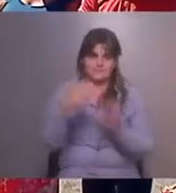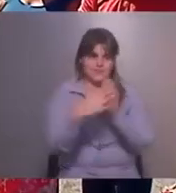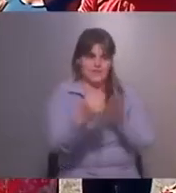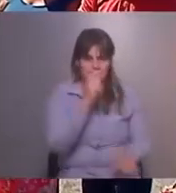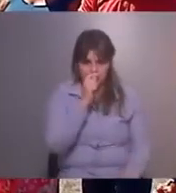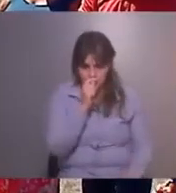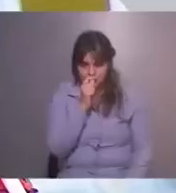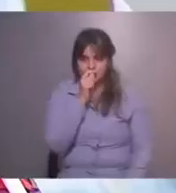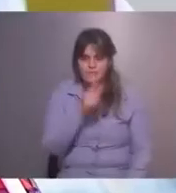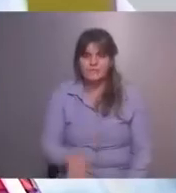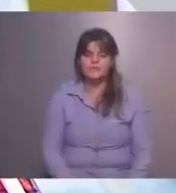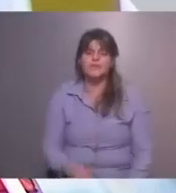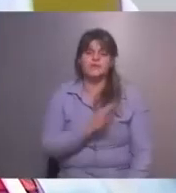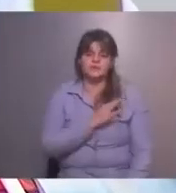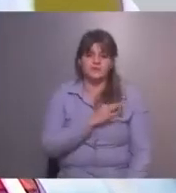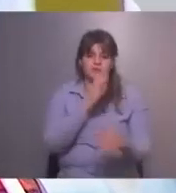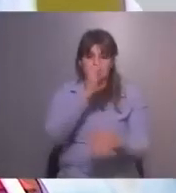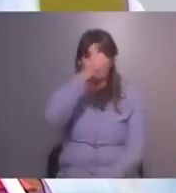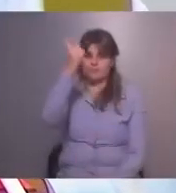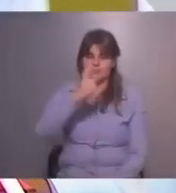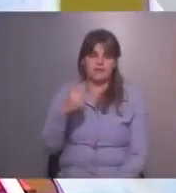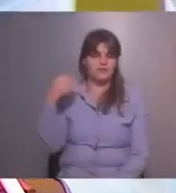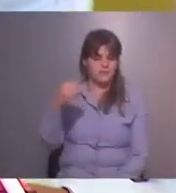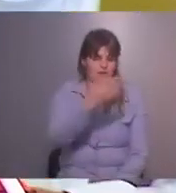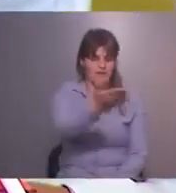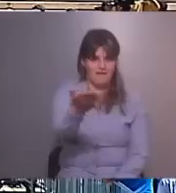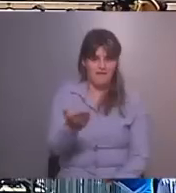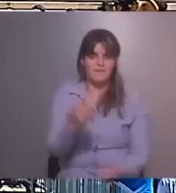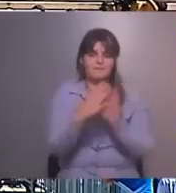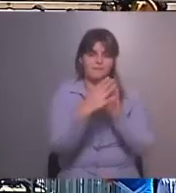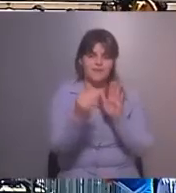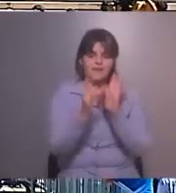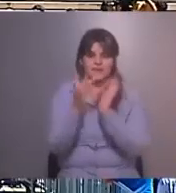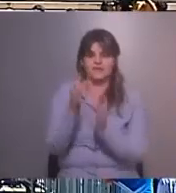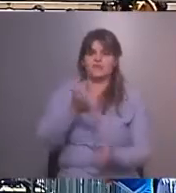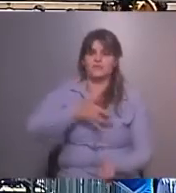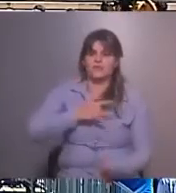Amém. A paz do Senhor esteja sempre convosco. O amor de Cristo.